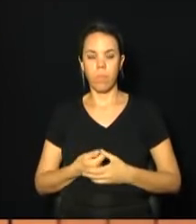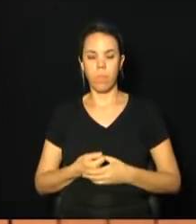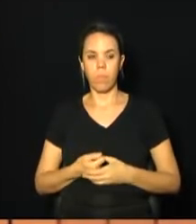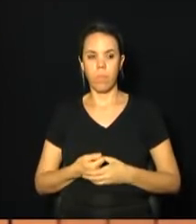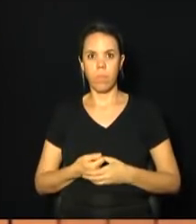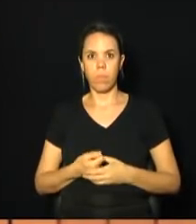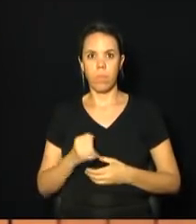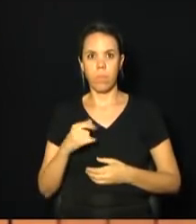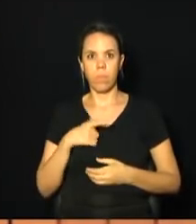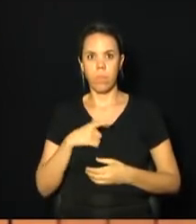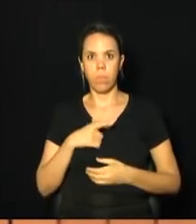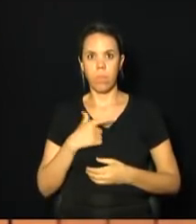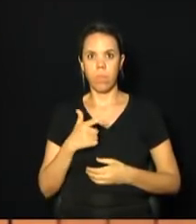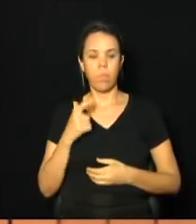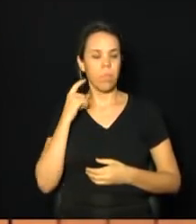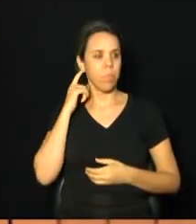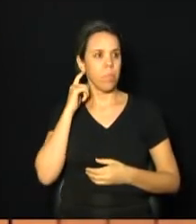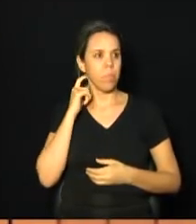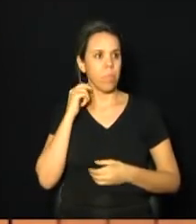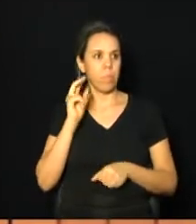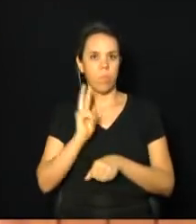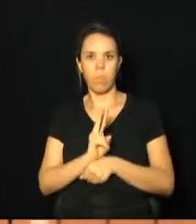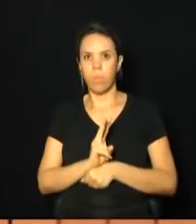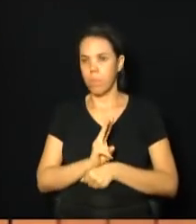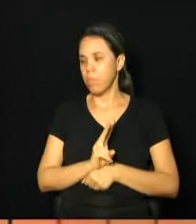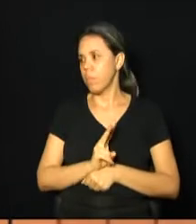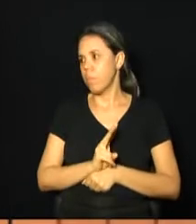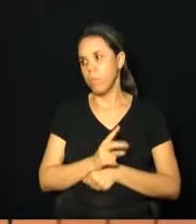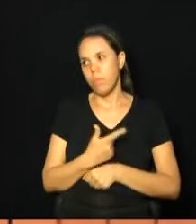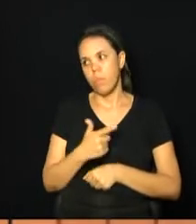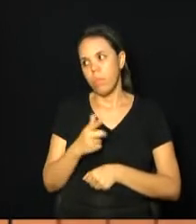se a gente não cuidar, né, não